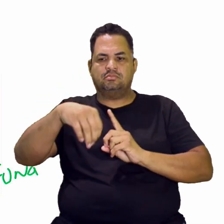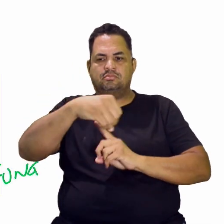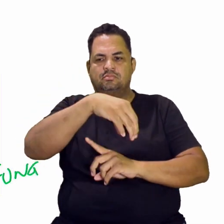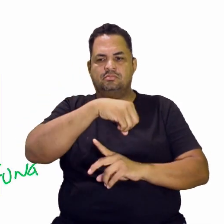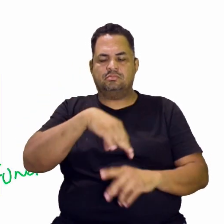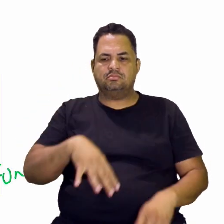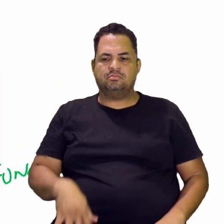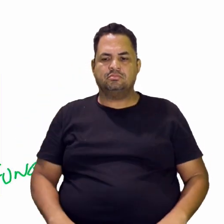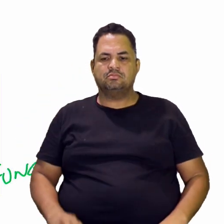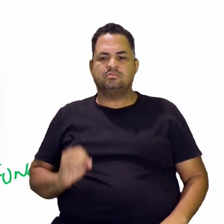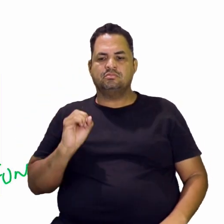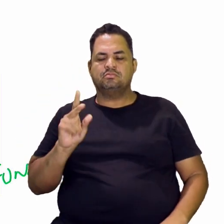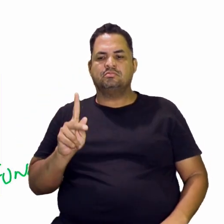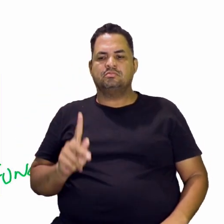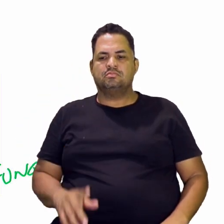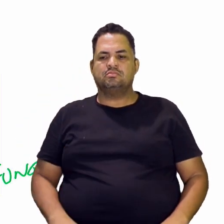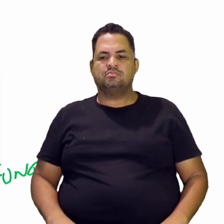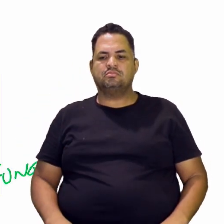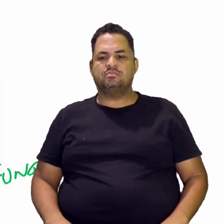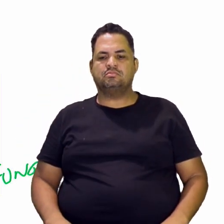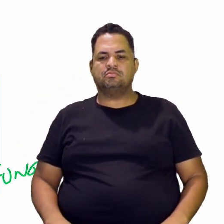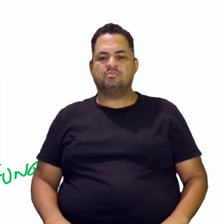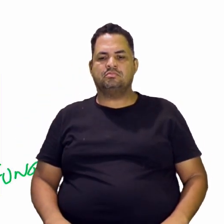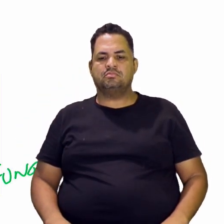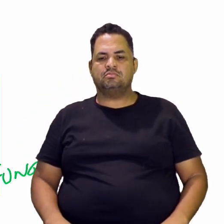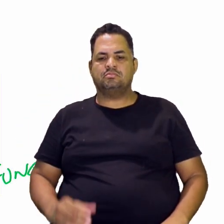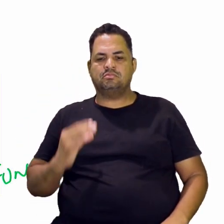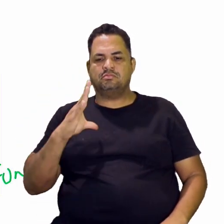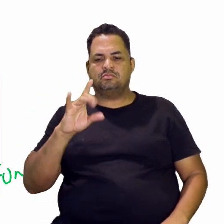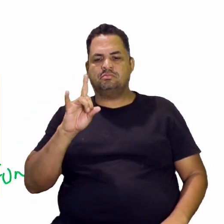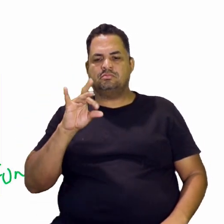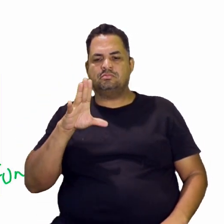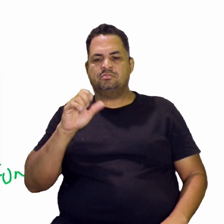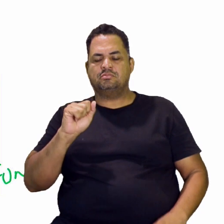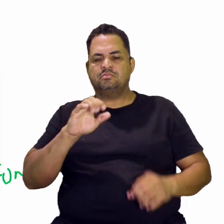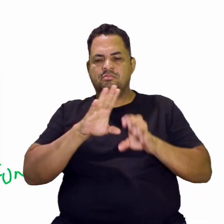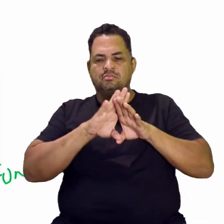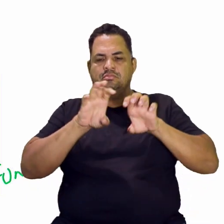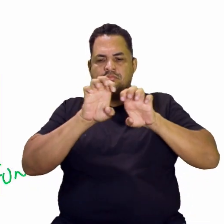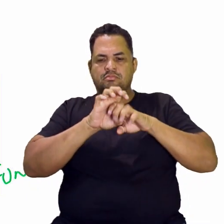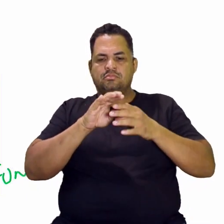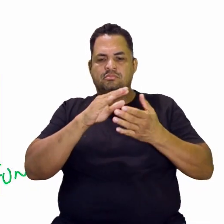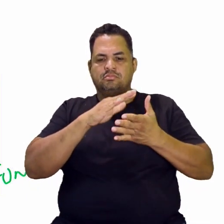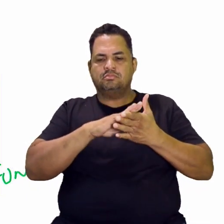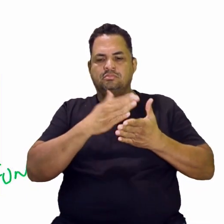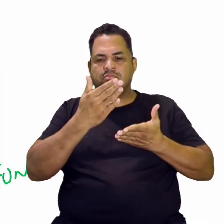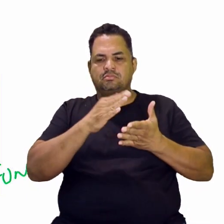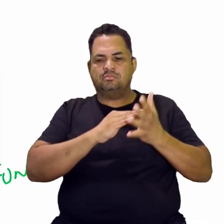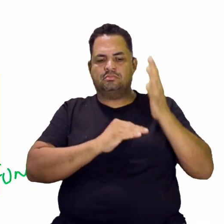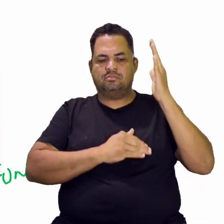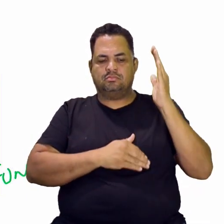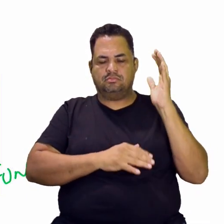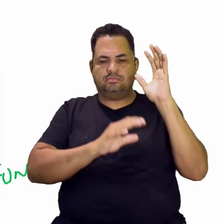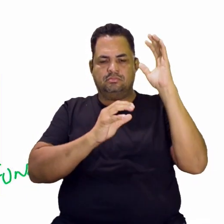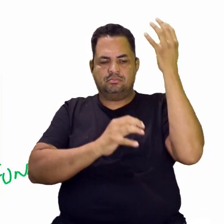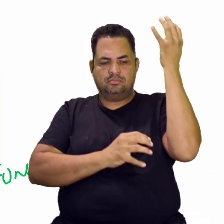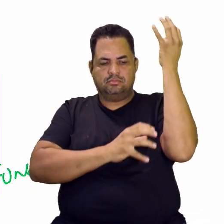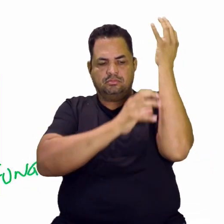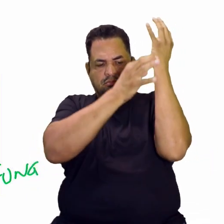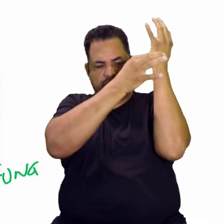Lembram? Ok. E a celulose vai compor a parede celular mais dos